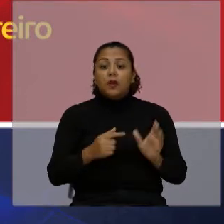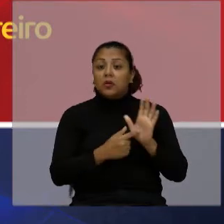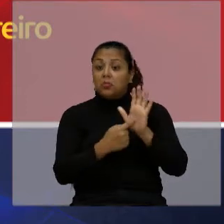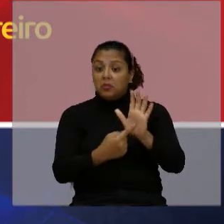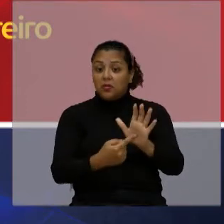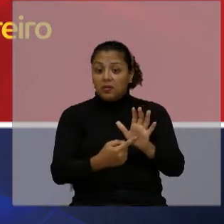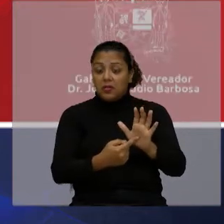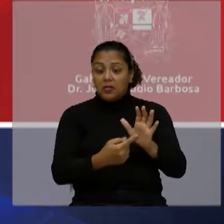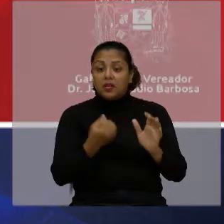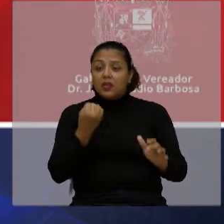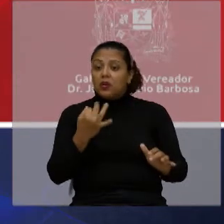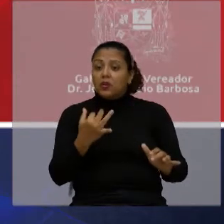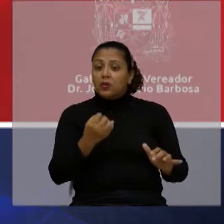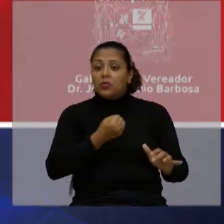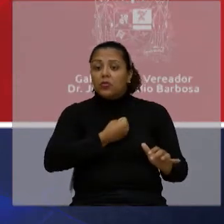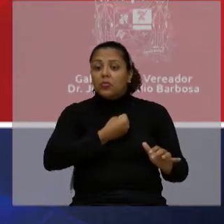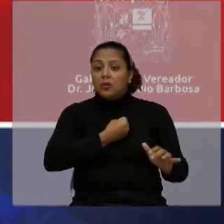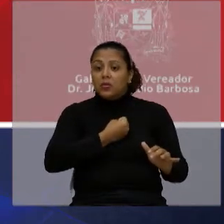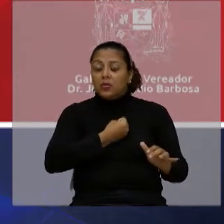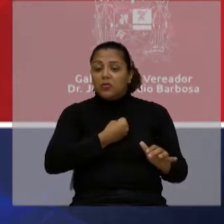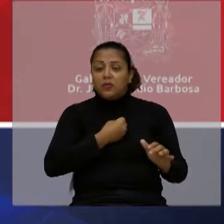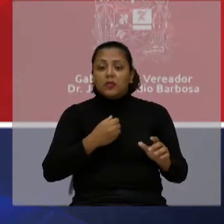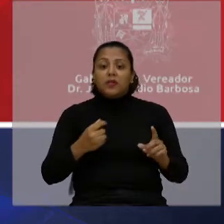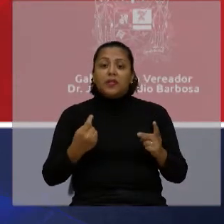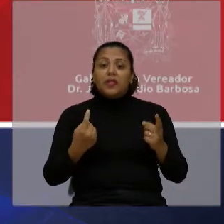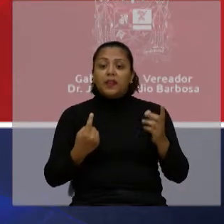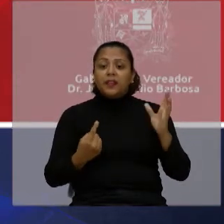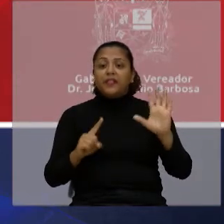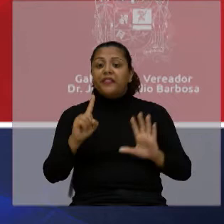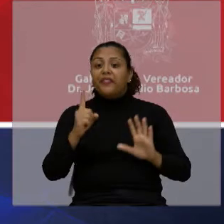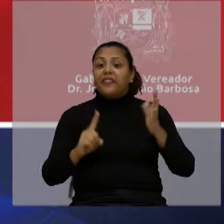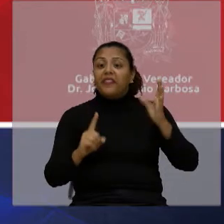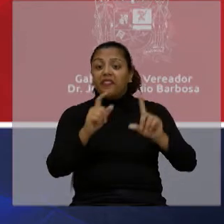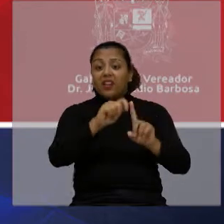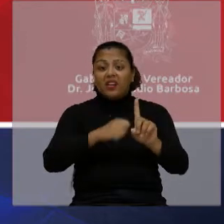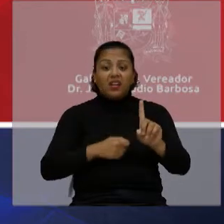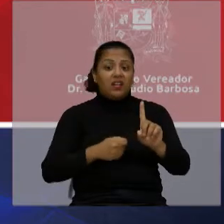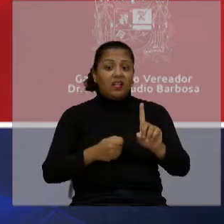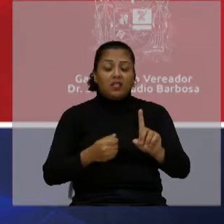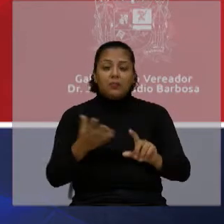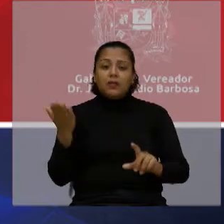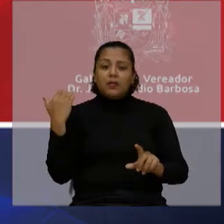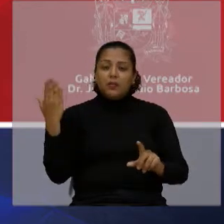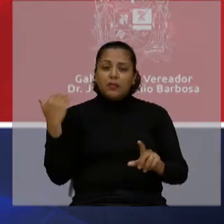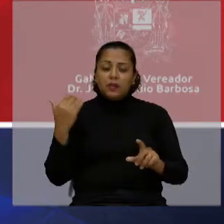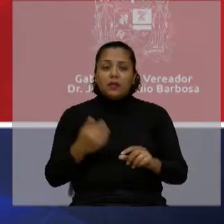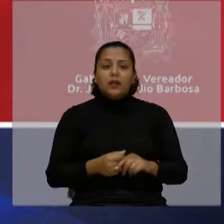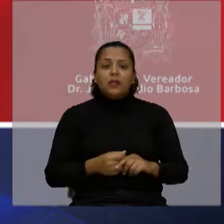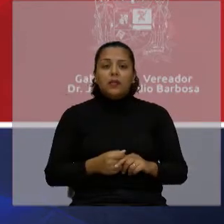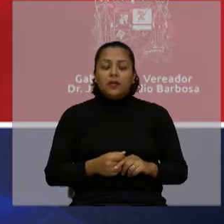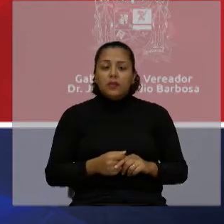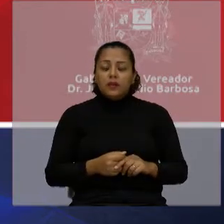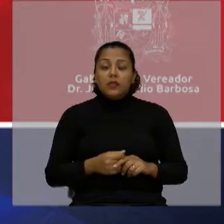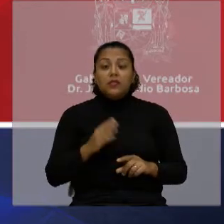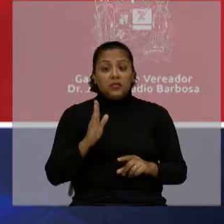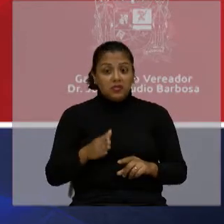nessa tribuna. Próximo. Está aí, que os óbitos por doenças do coração continuam aumentando.